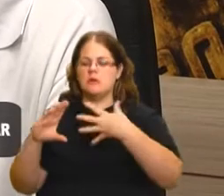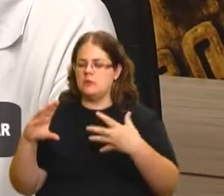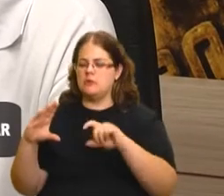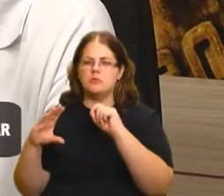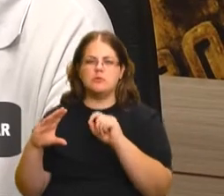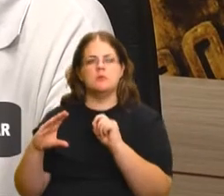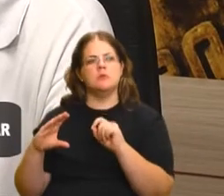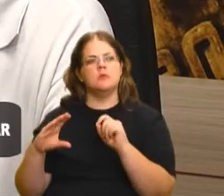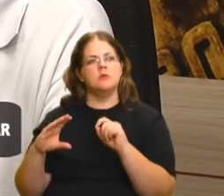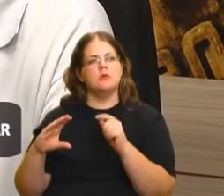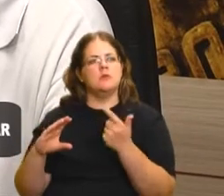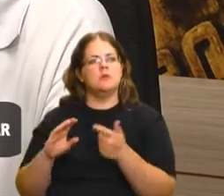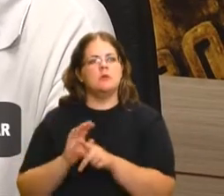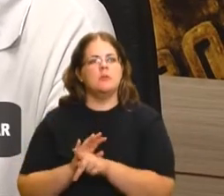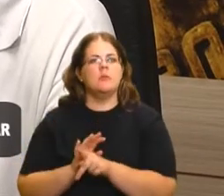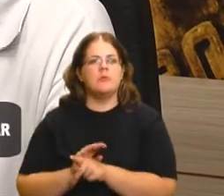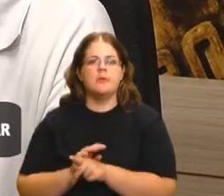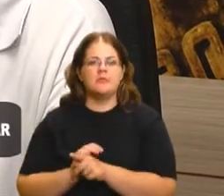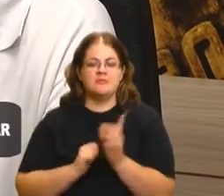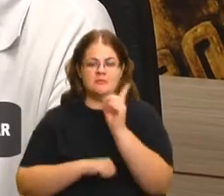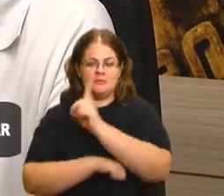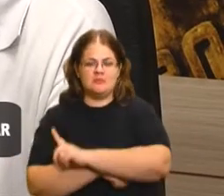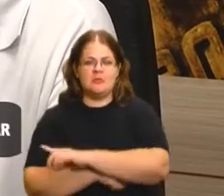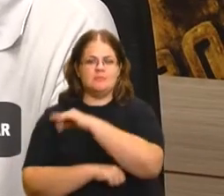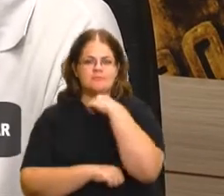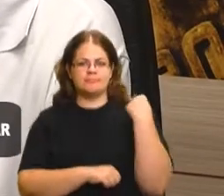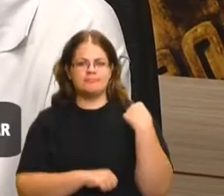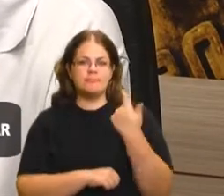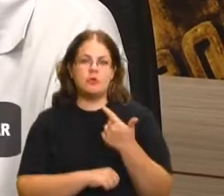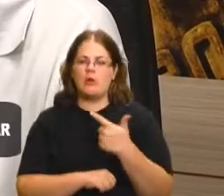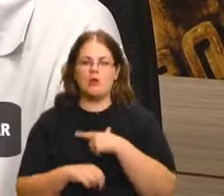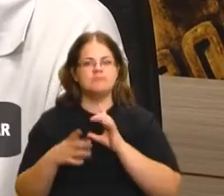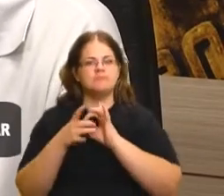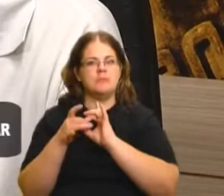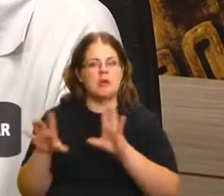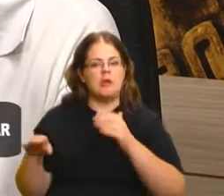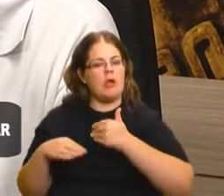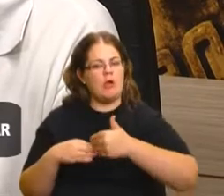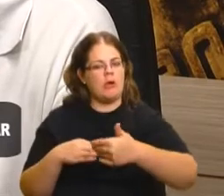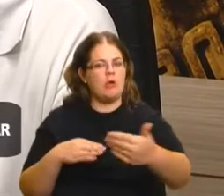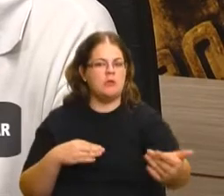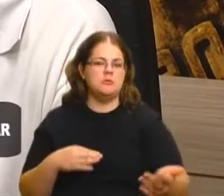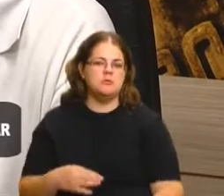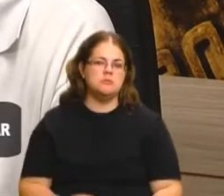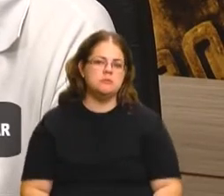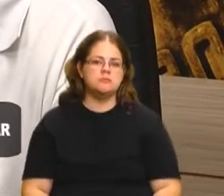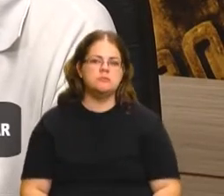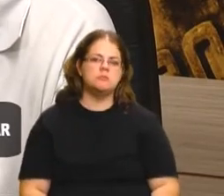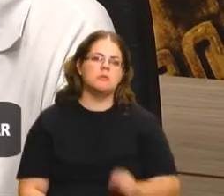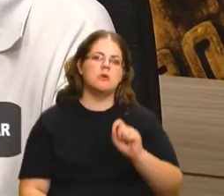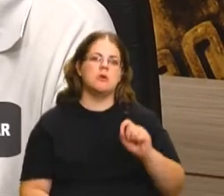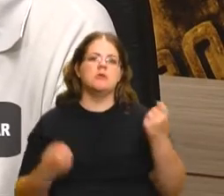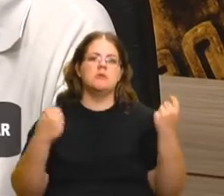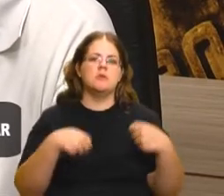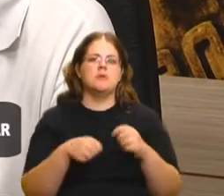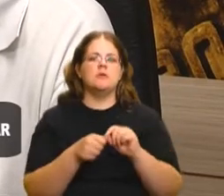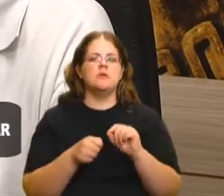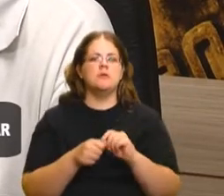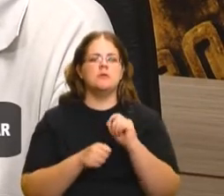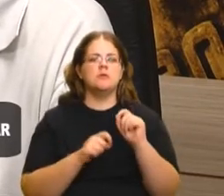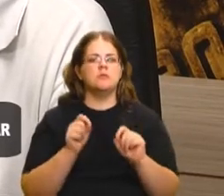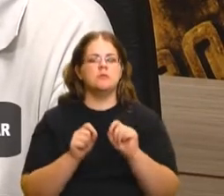dos outros, é que ele não tinha prazo para expirar. Então, ele, na realidade, permitia que